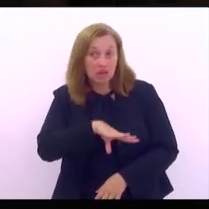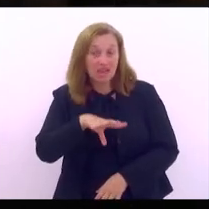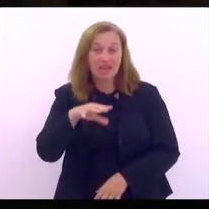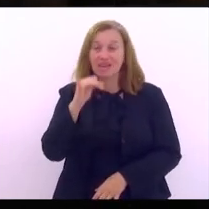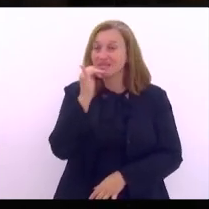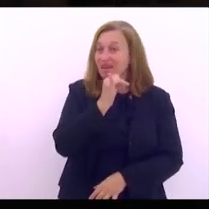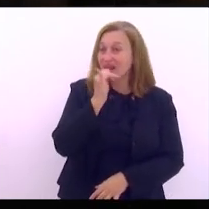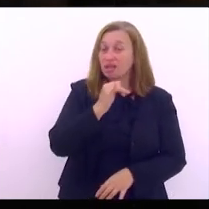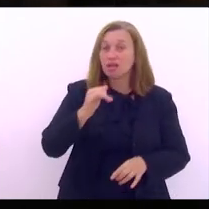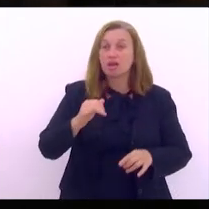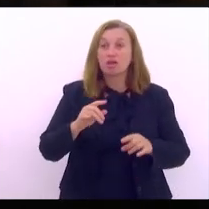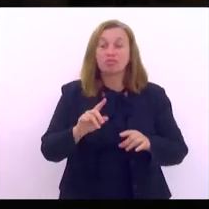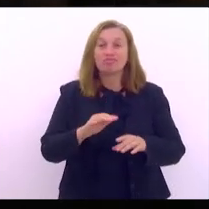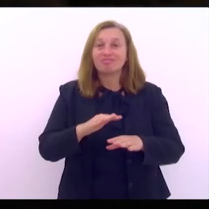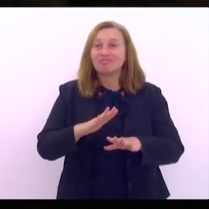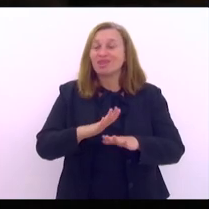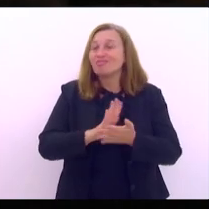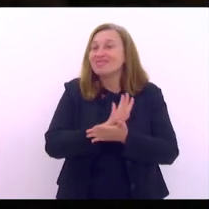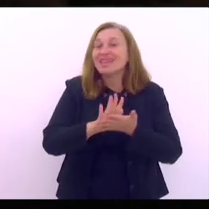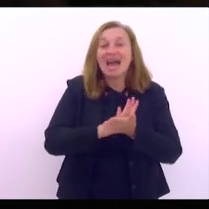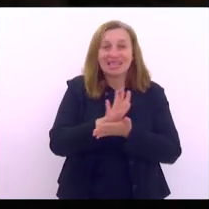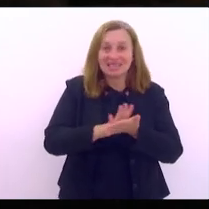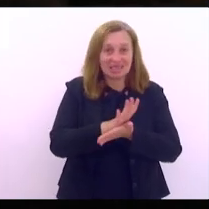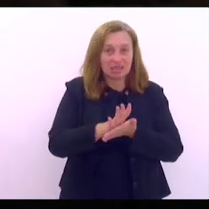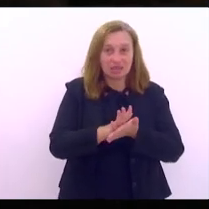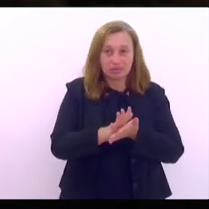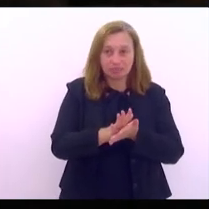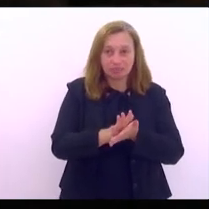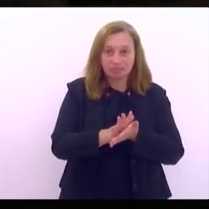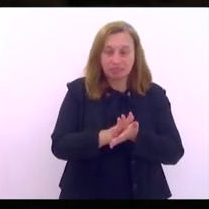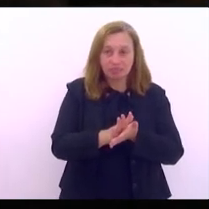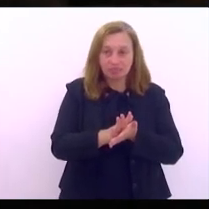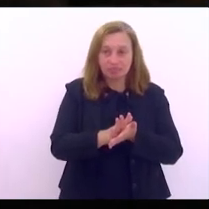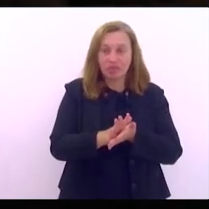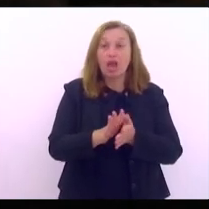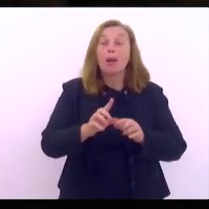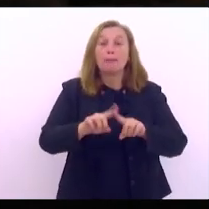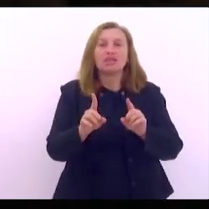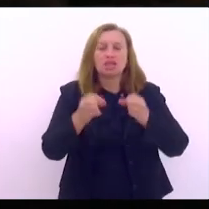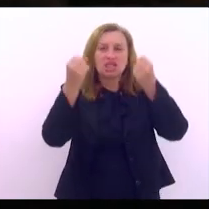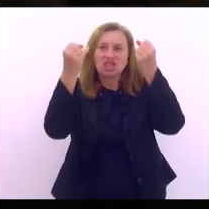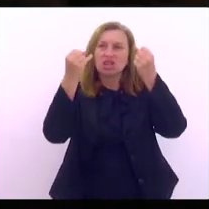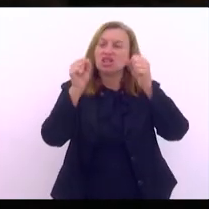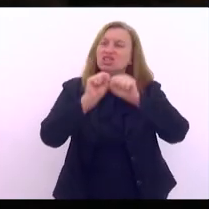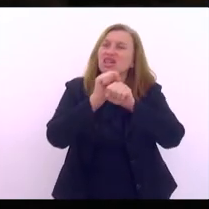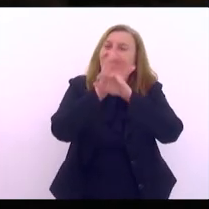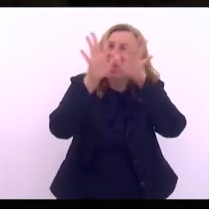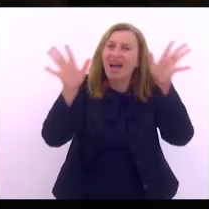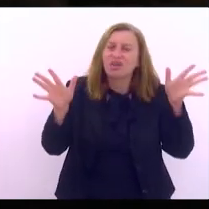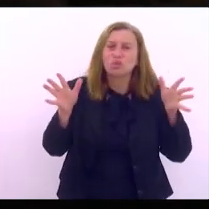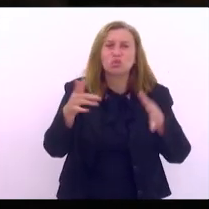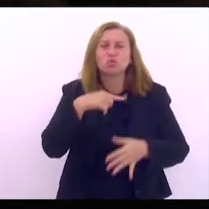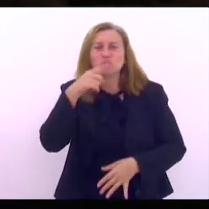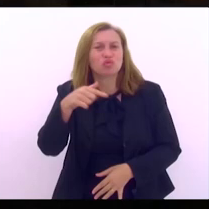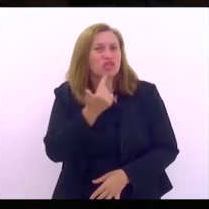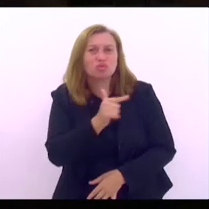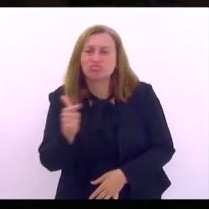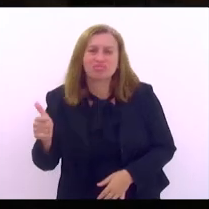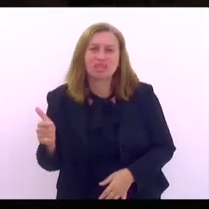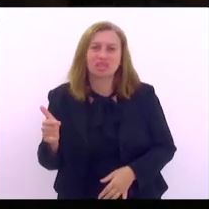tem nada absolutamente com judeus. Né? Mas eu quero que deixar bem claro, porque não tem a menor dúvida.